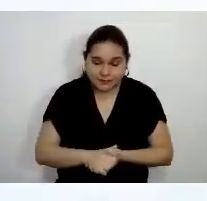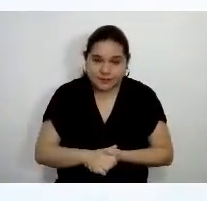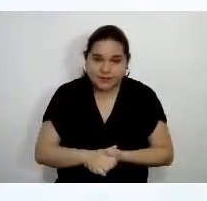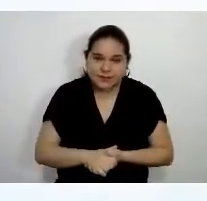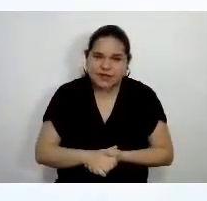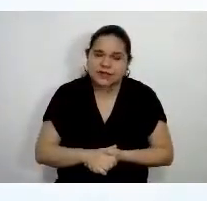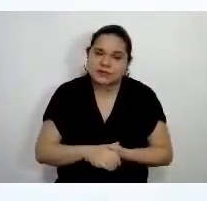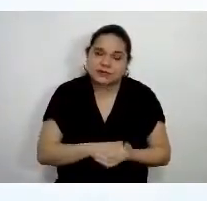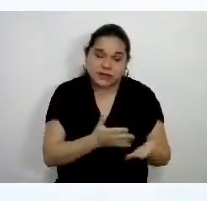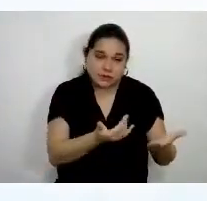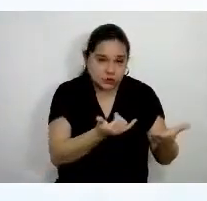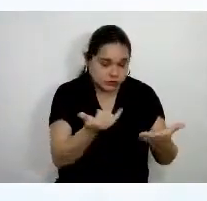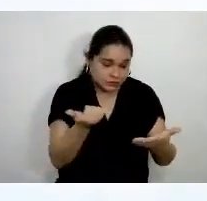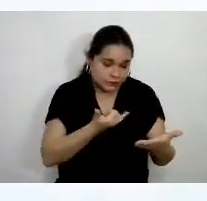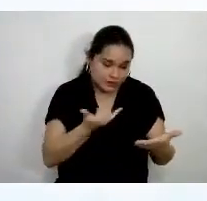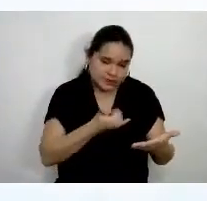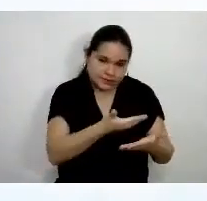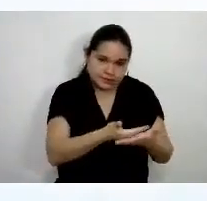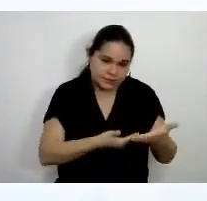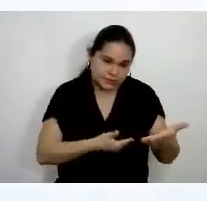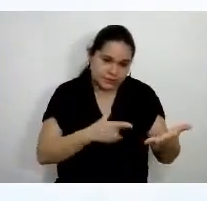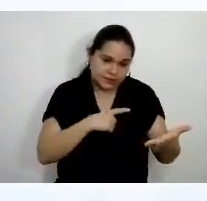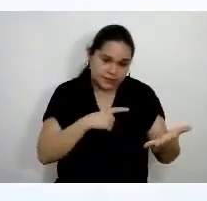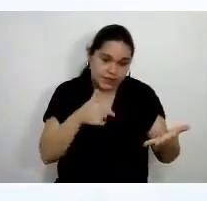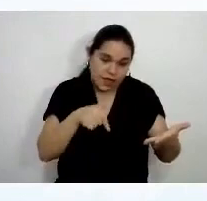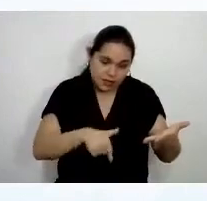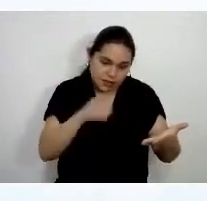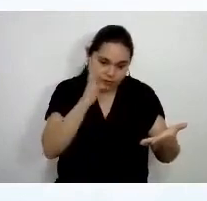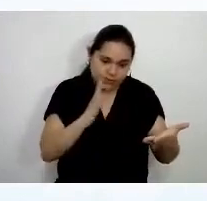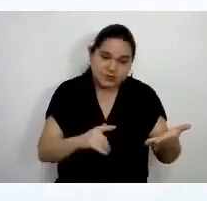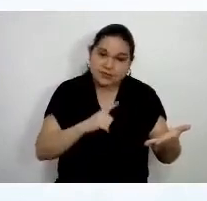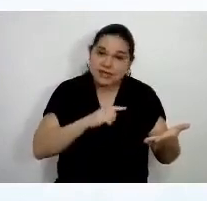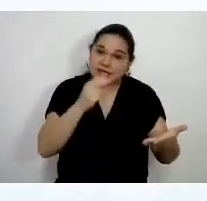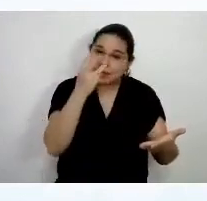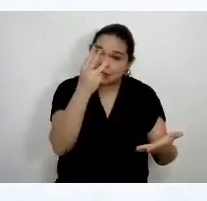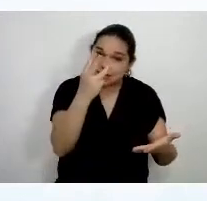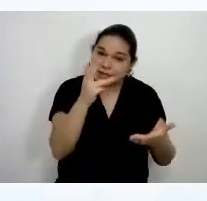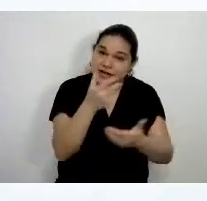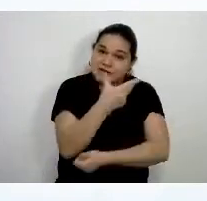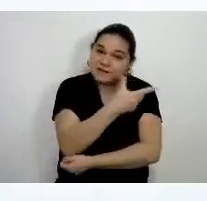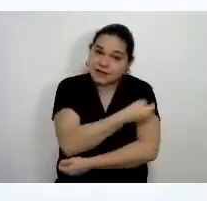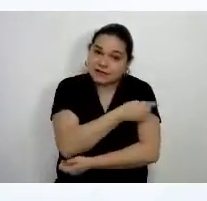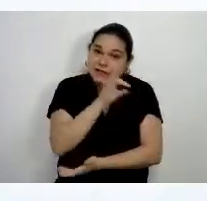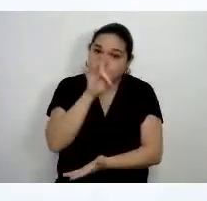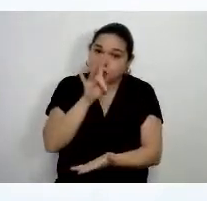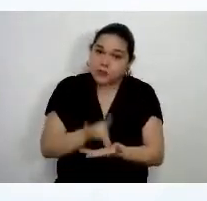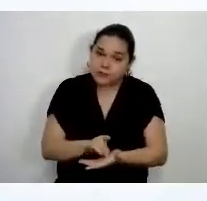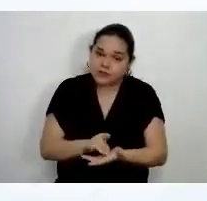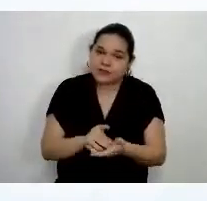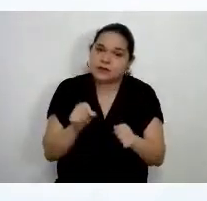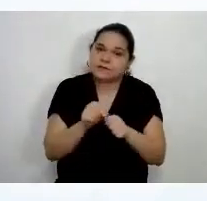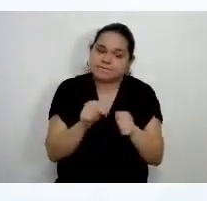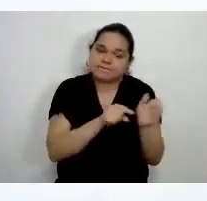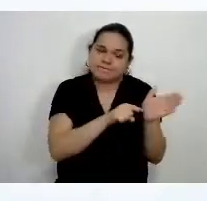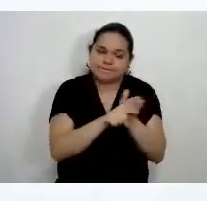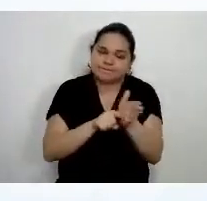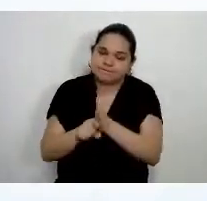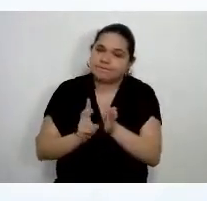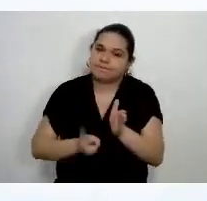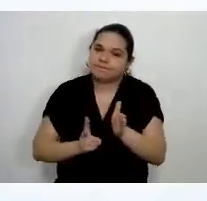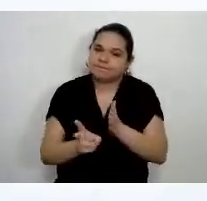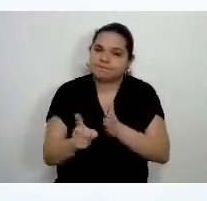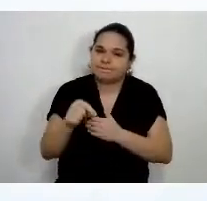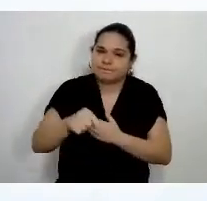informações, a princípio, que eu levantei aqui, nós temos 3 vacinas no Brasil oficialmente em andamento de estudos, que é